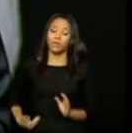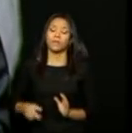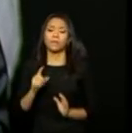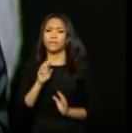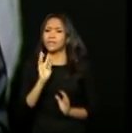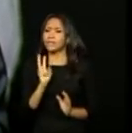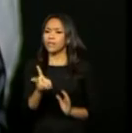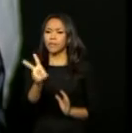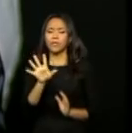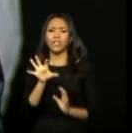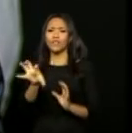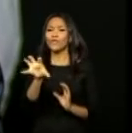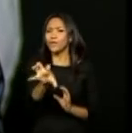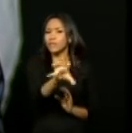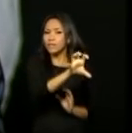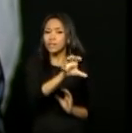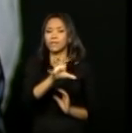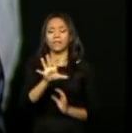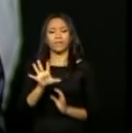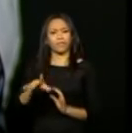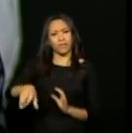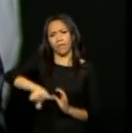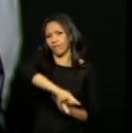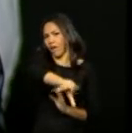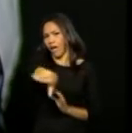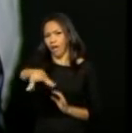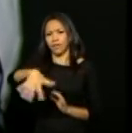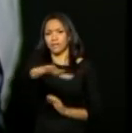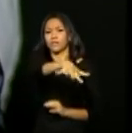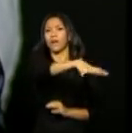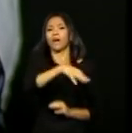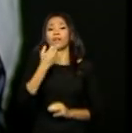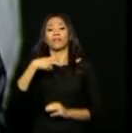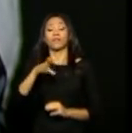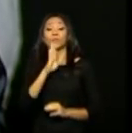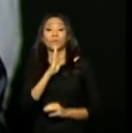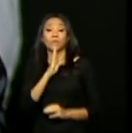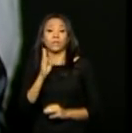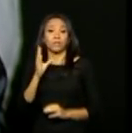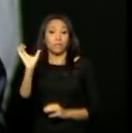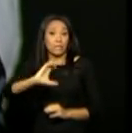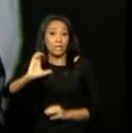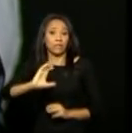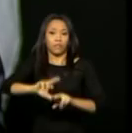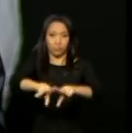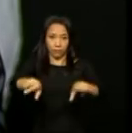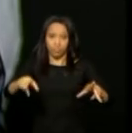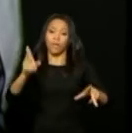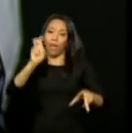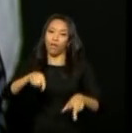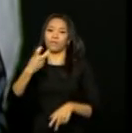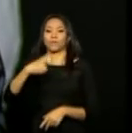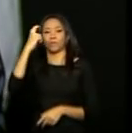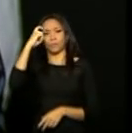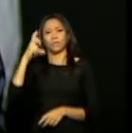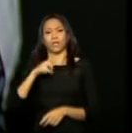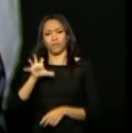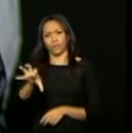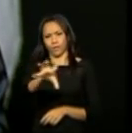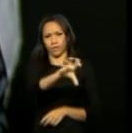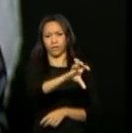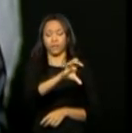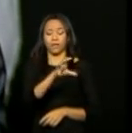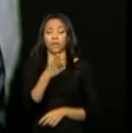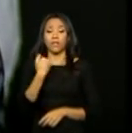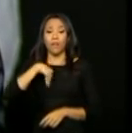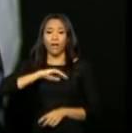vida social, todas as áreas do conhecimento, como algo inerente ao próprio ser humano. Com entusiasmo,